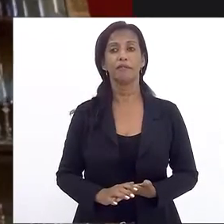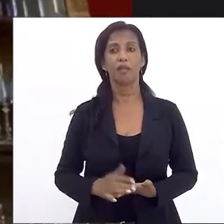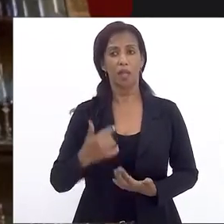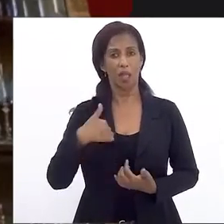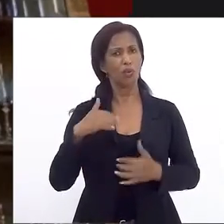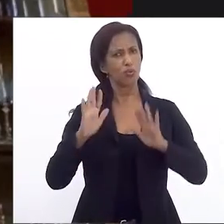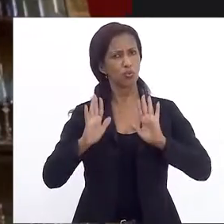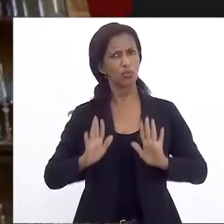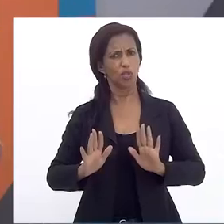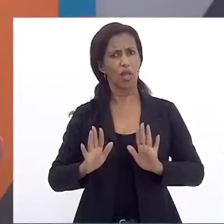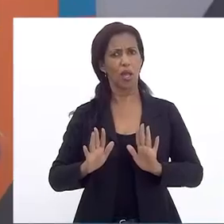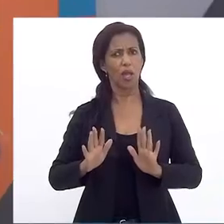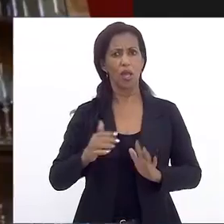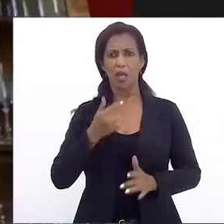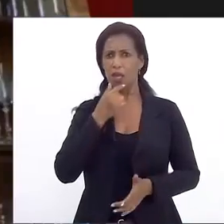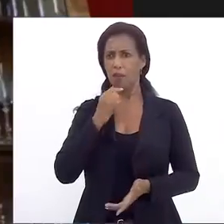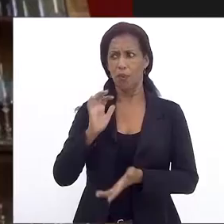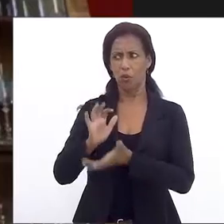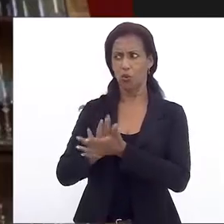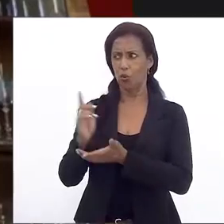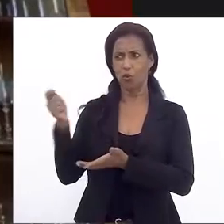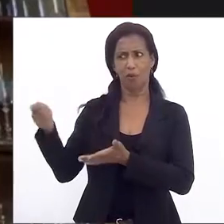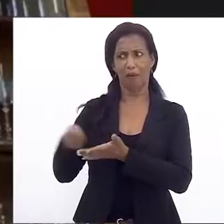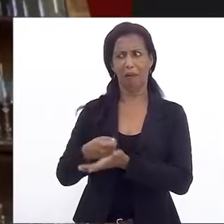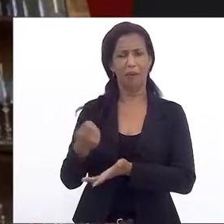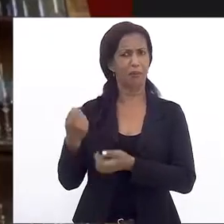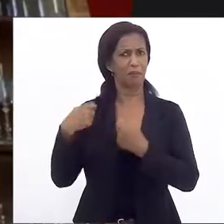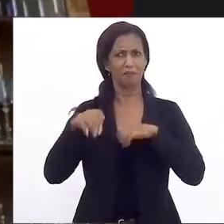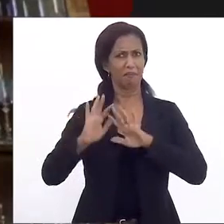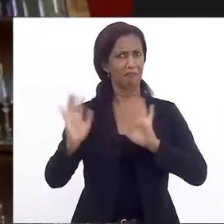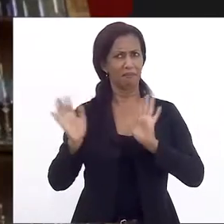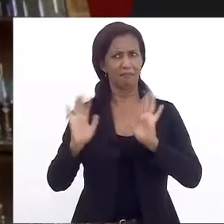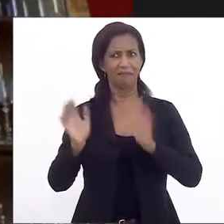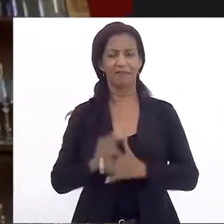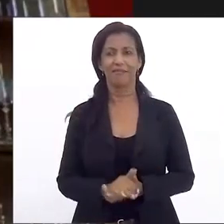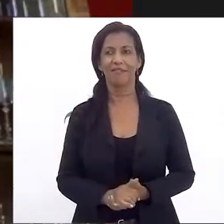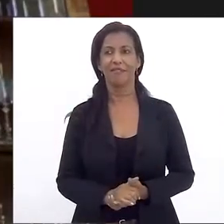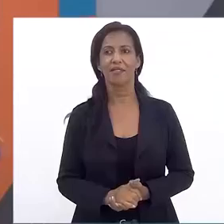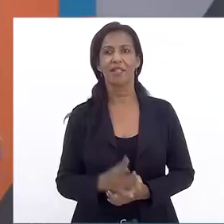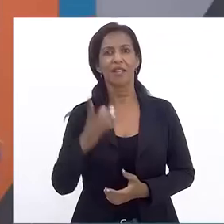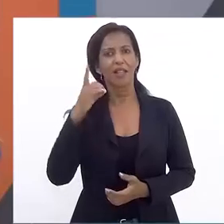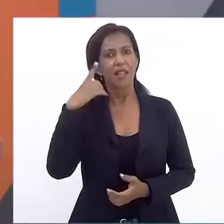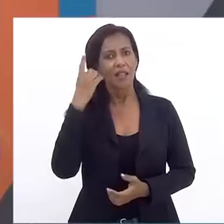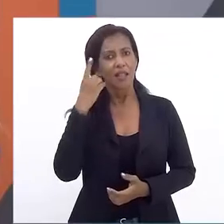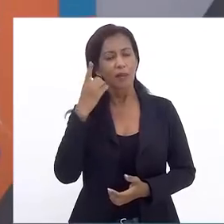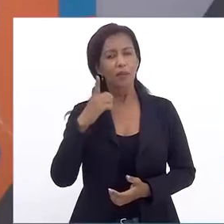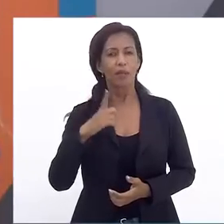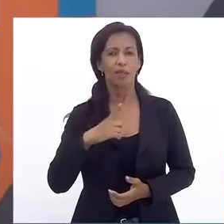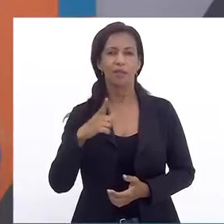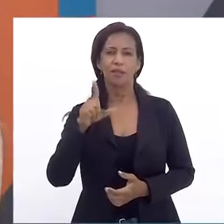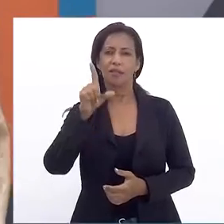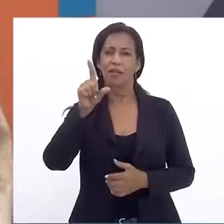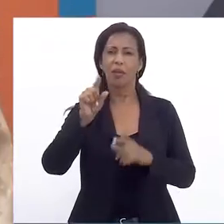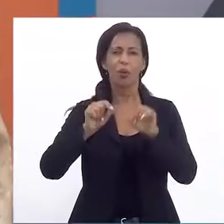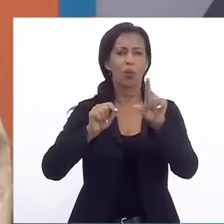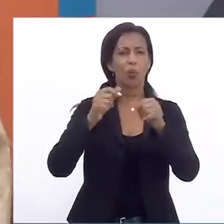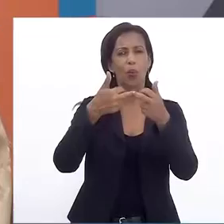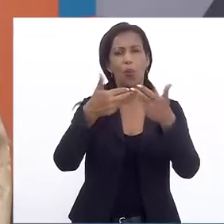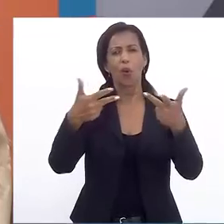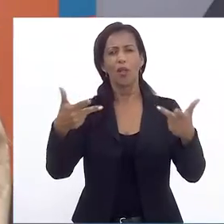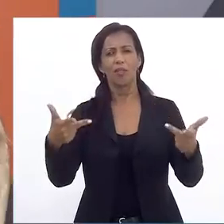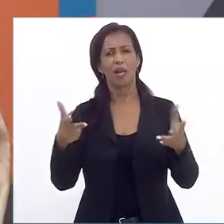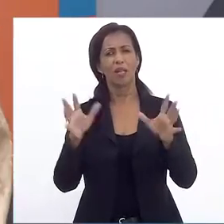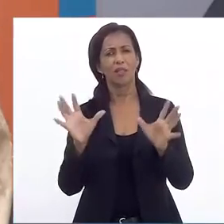nós mulheres. Eu já Deputada. usei, Dil, Ah, que meu é? marido não precisou autorizar. Deputada, a senhora tem